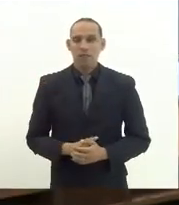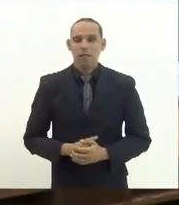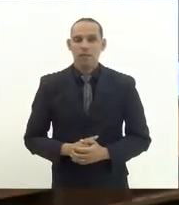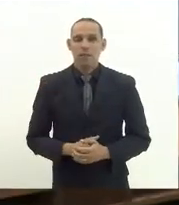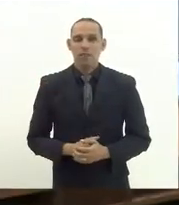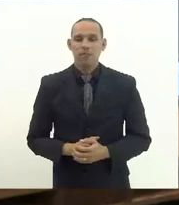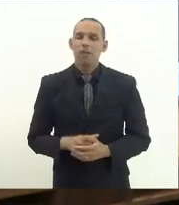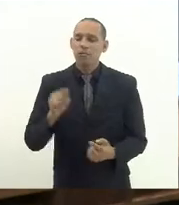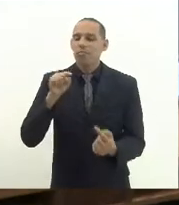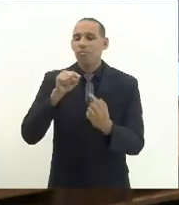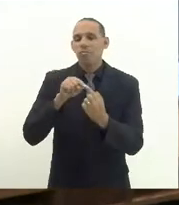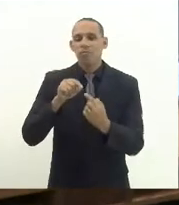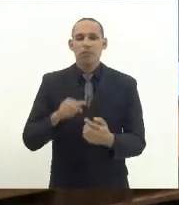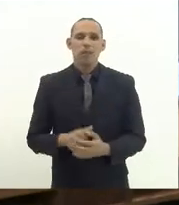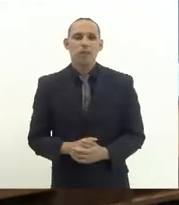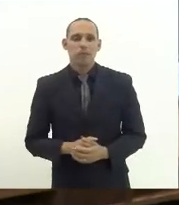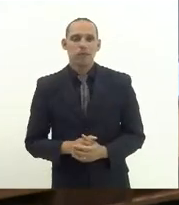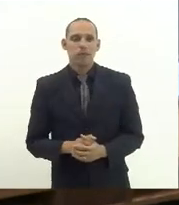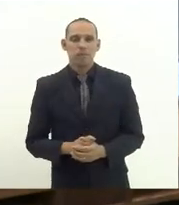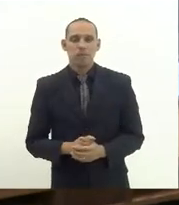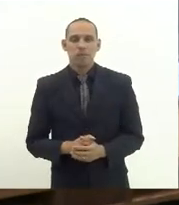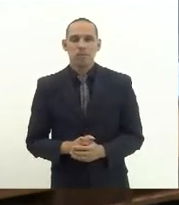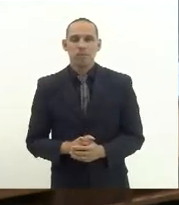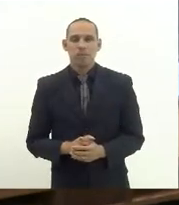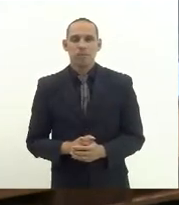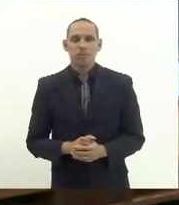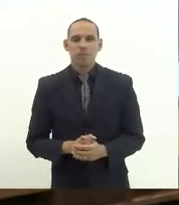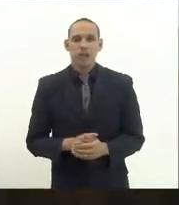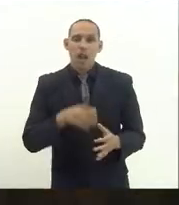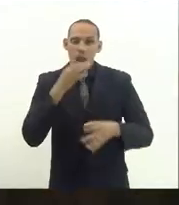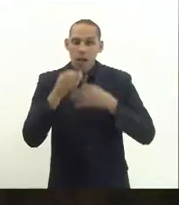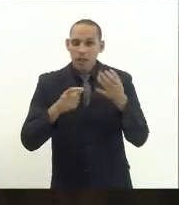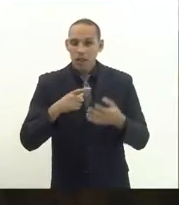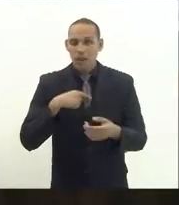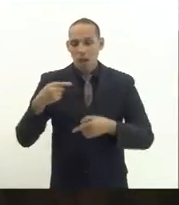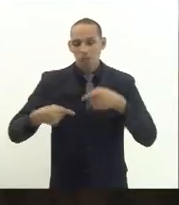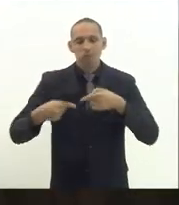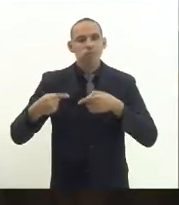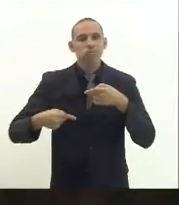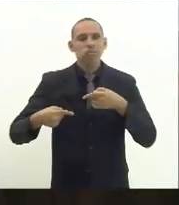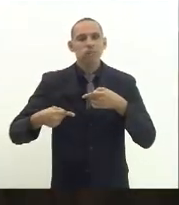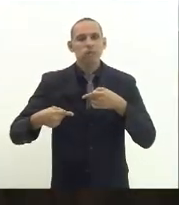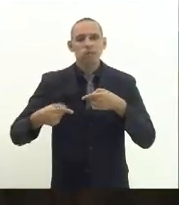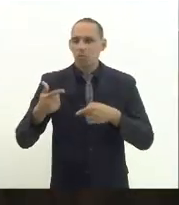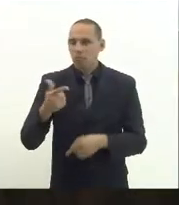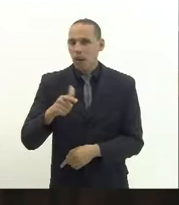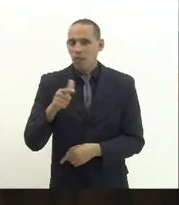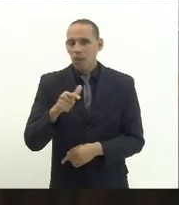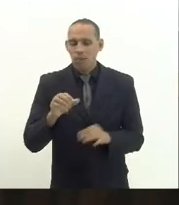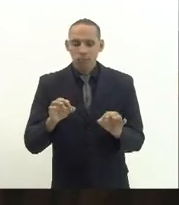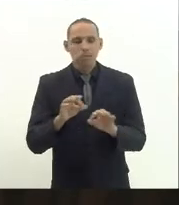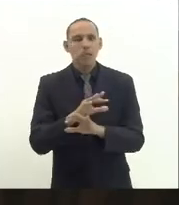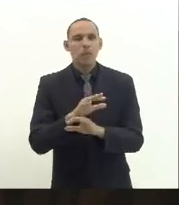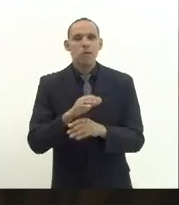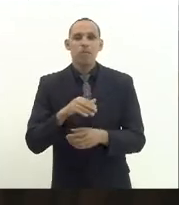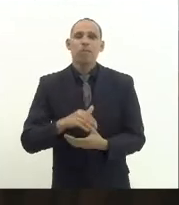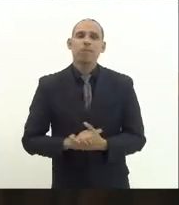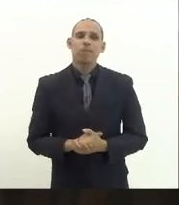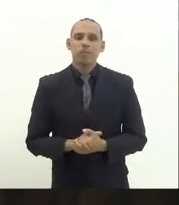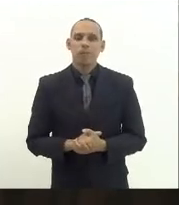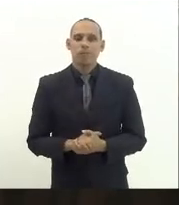é favorável à os pareceres emitidos em discussão para vendo que Queira discutir se é da